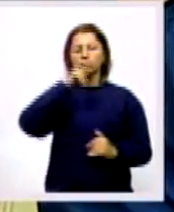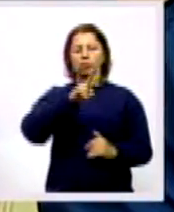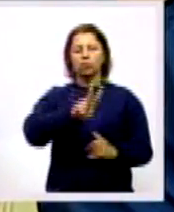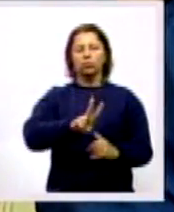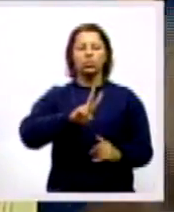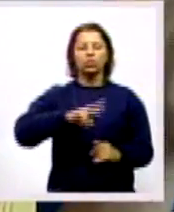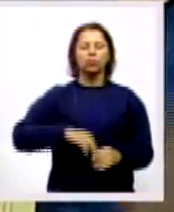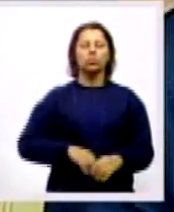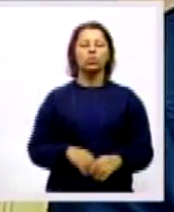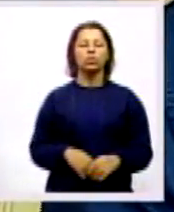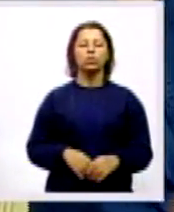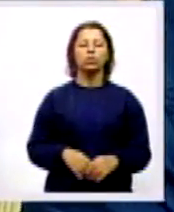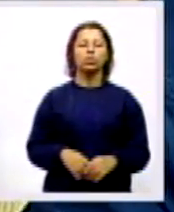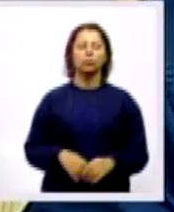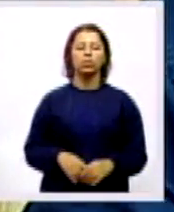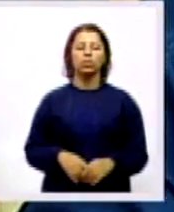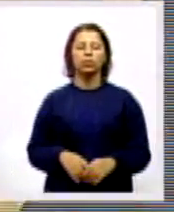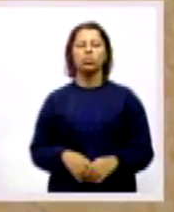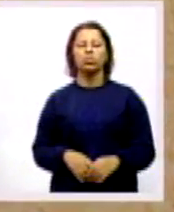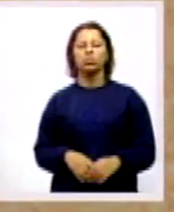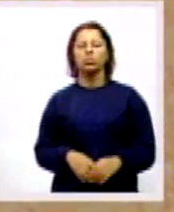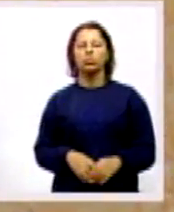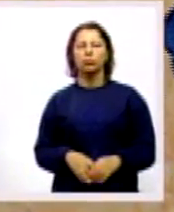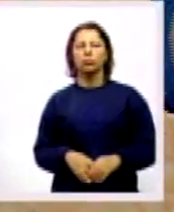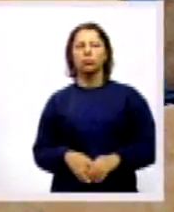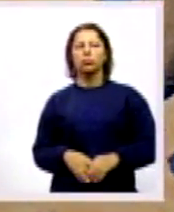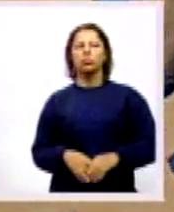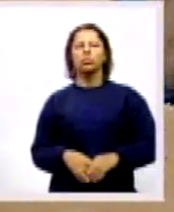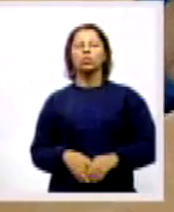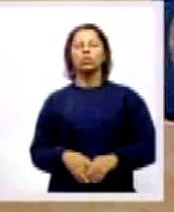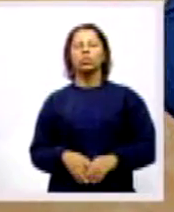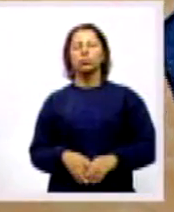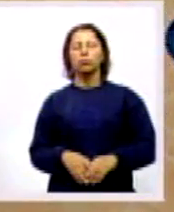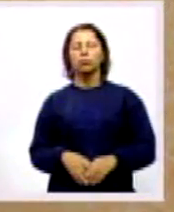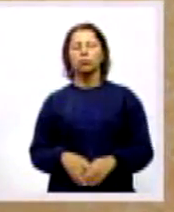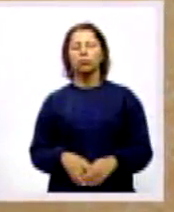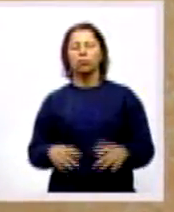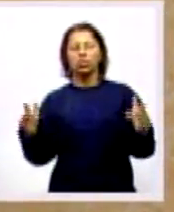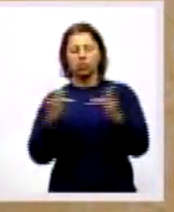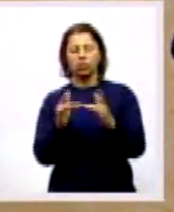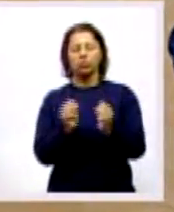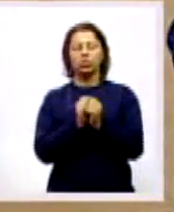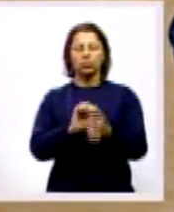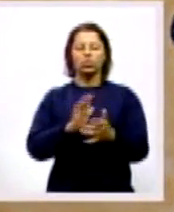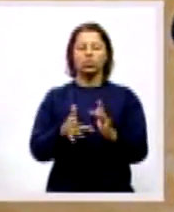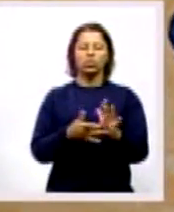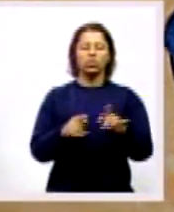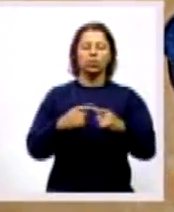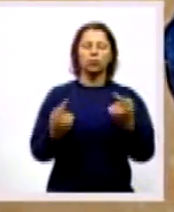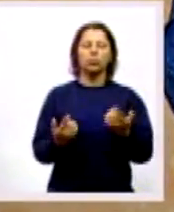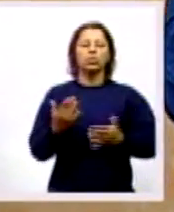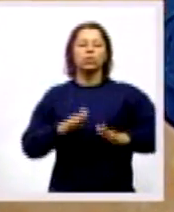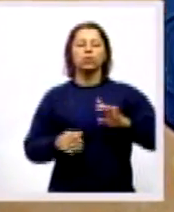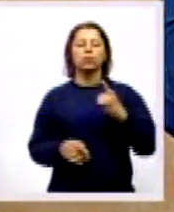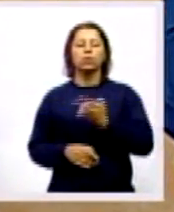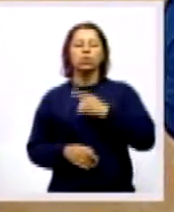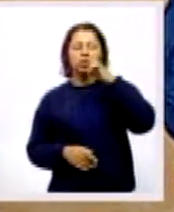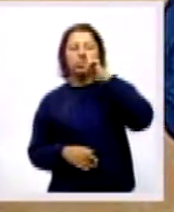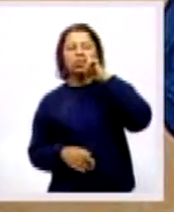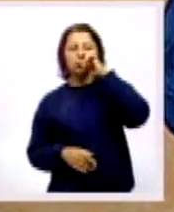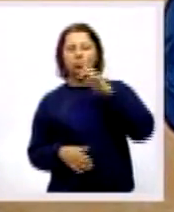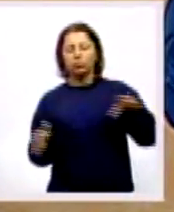estiverem na sedução de Jesus. Mas também corremos o risco de chegar àquilo que nós temos de